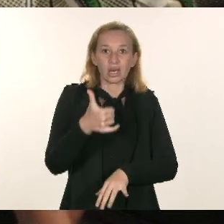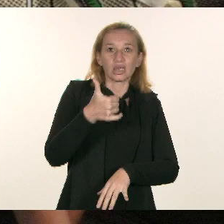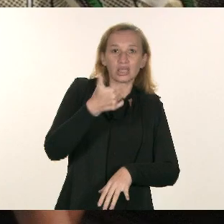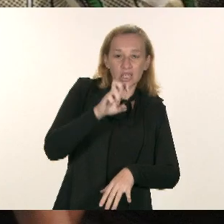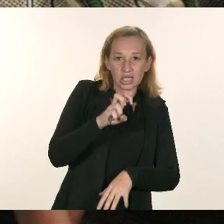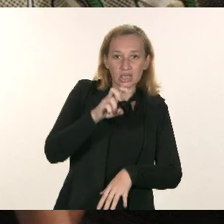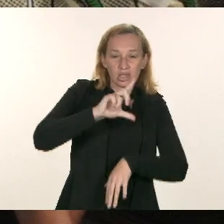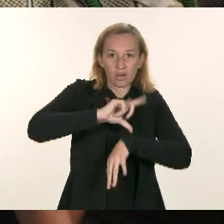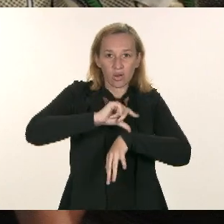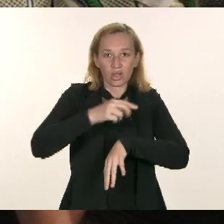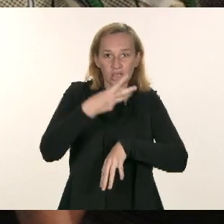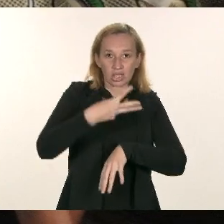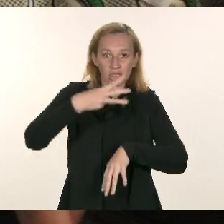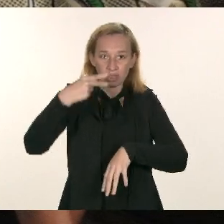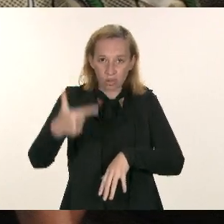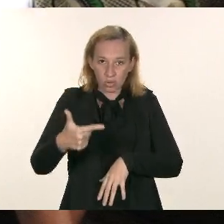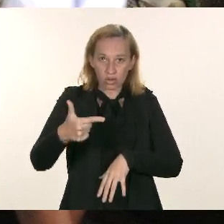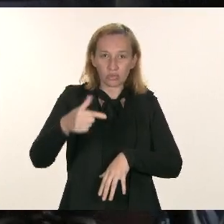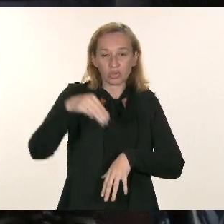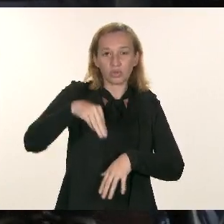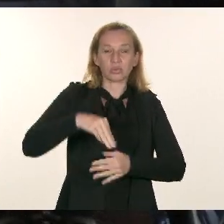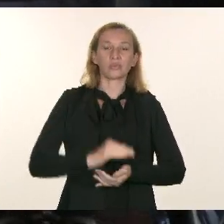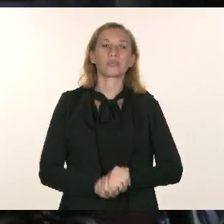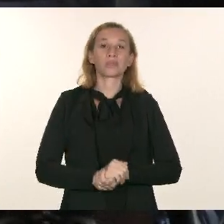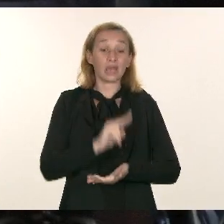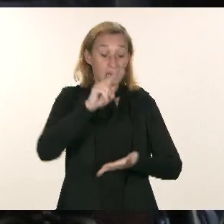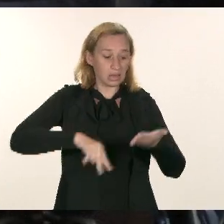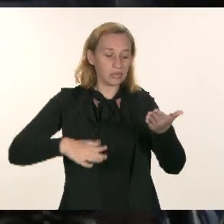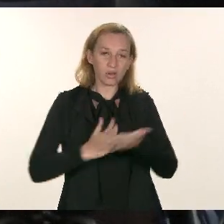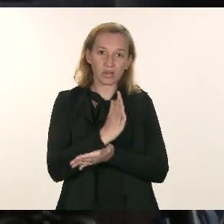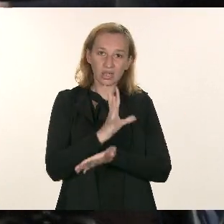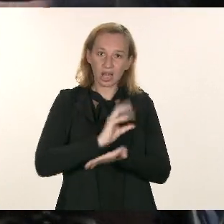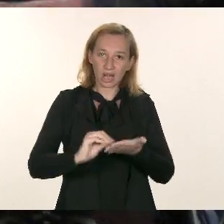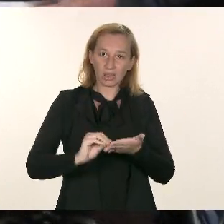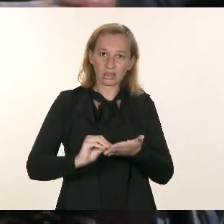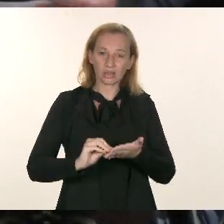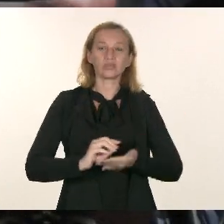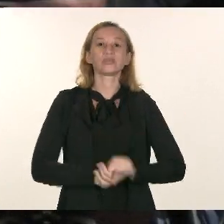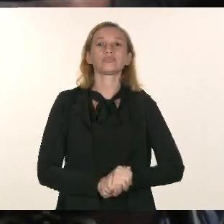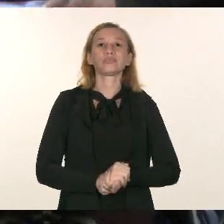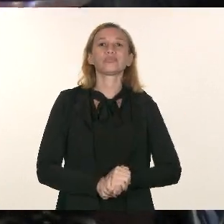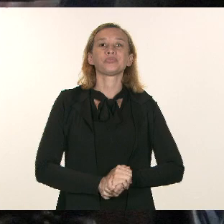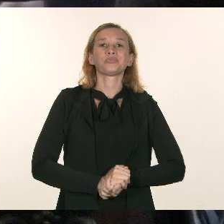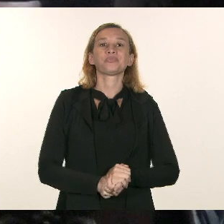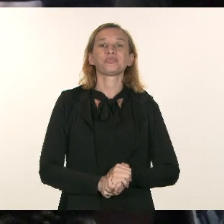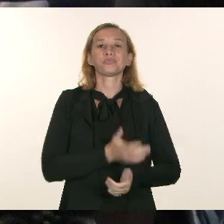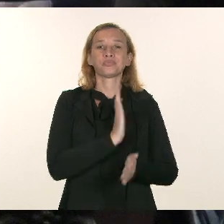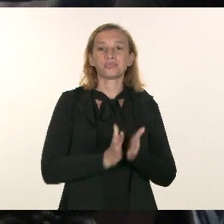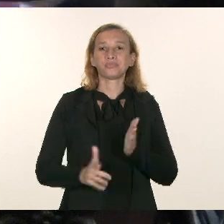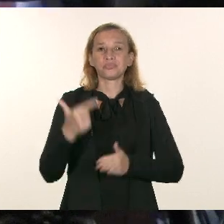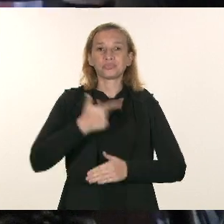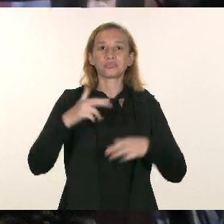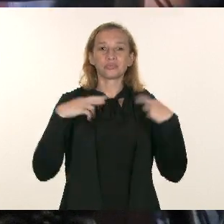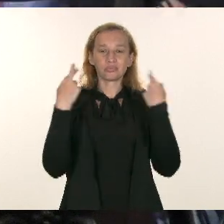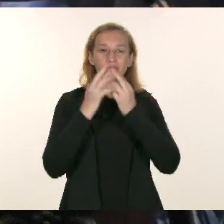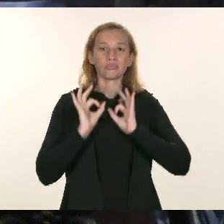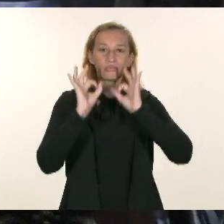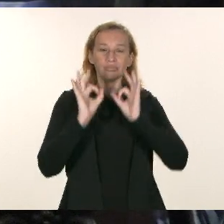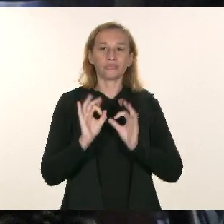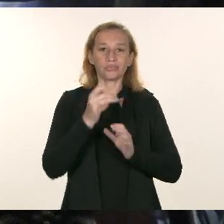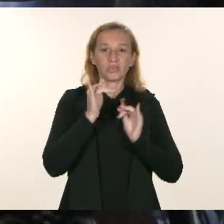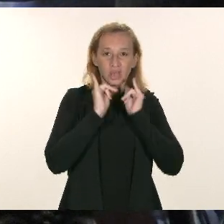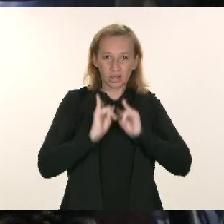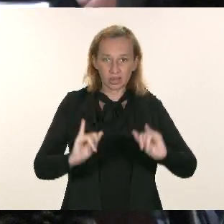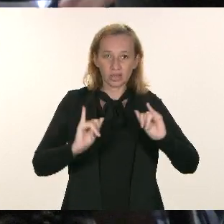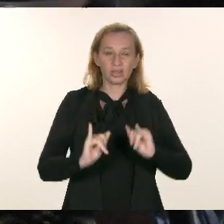15 horas e 32 minutos. Lida e aprovada a ata, passa-se a ordem da segunda sessão extraordinária. Anuncio, em